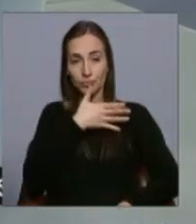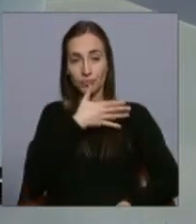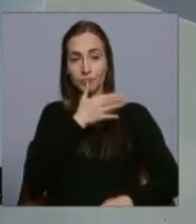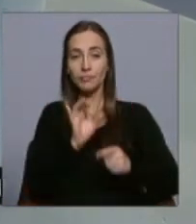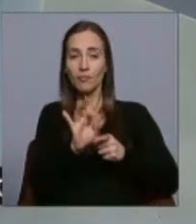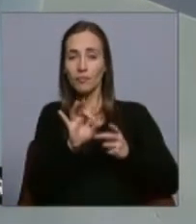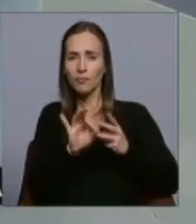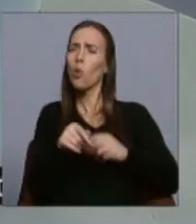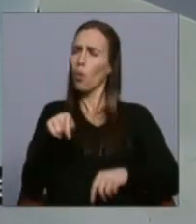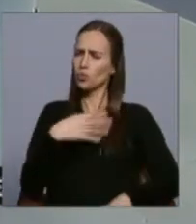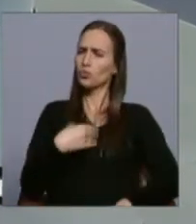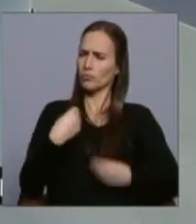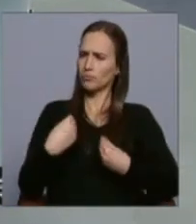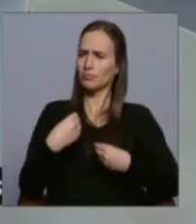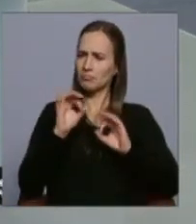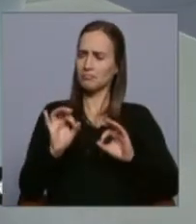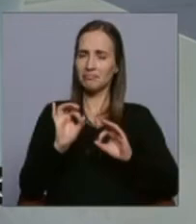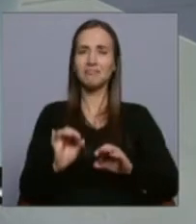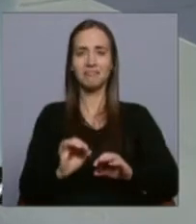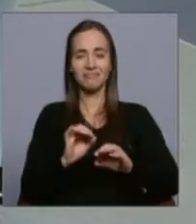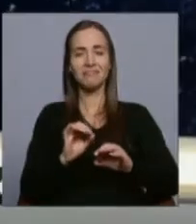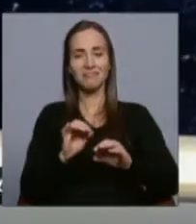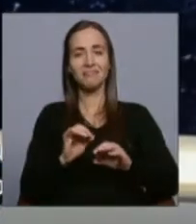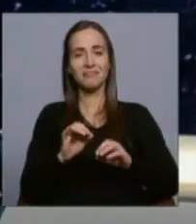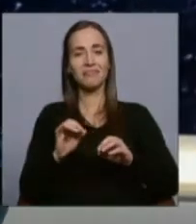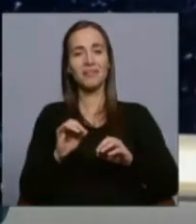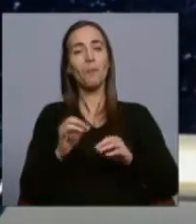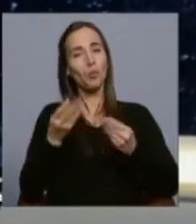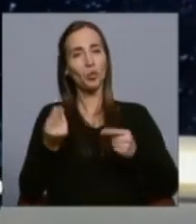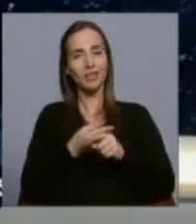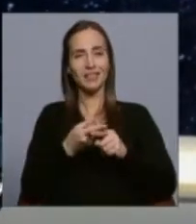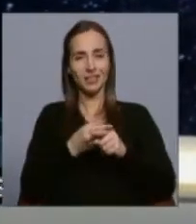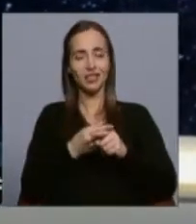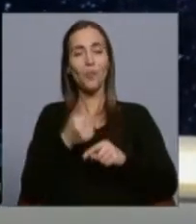gostei particularmente. Muito interessantes. Miguel, bom fim de semana para ti ainda.